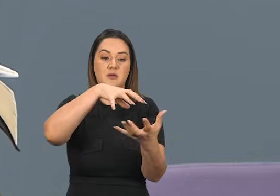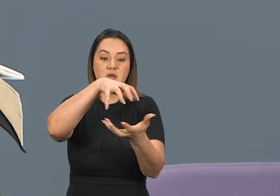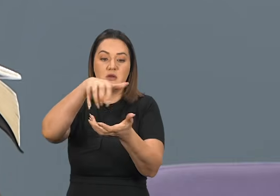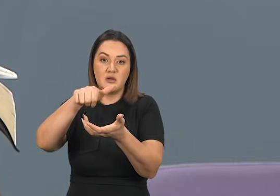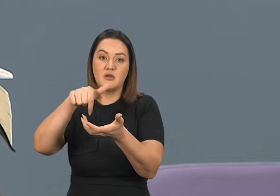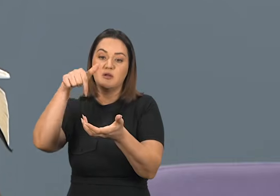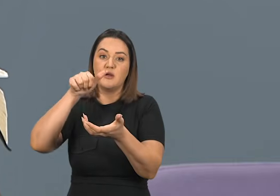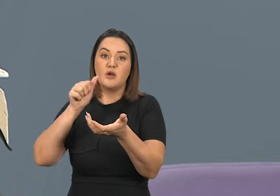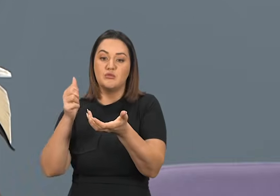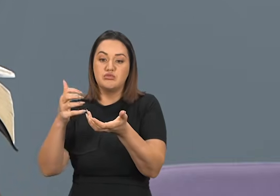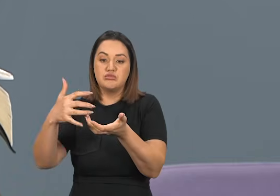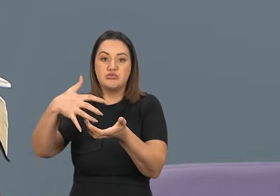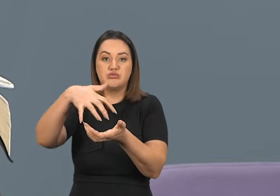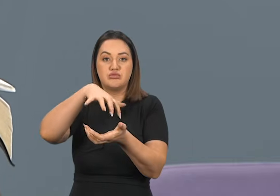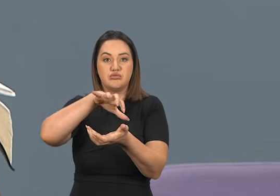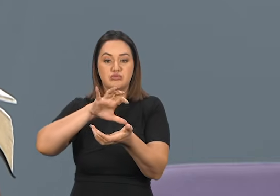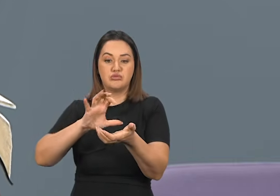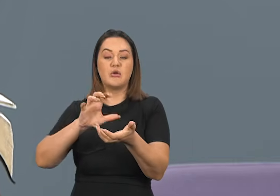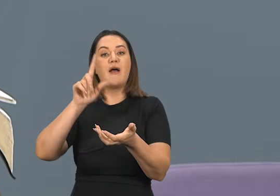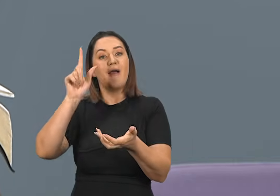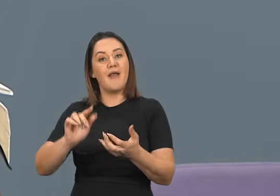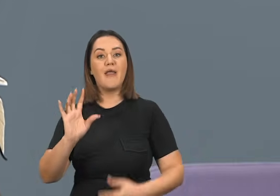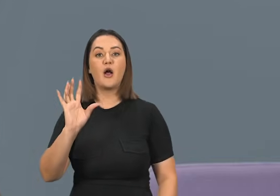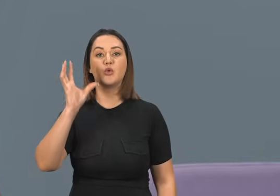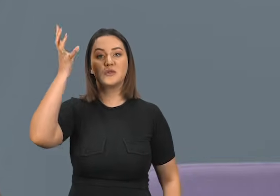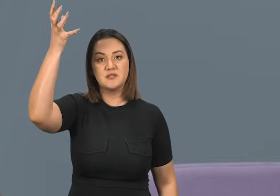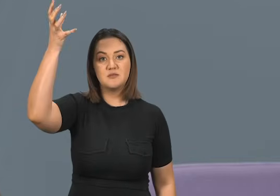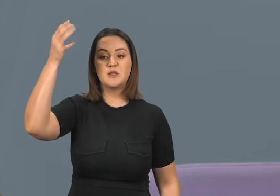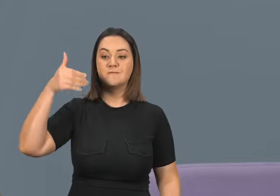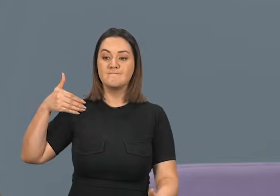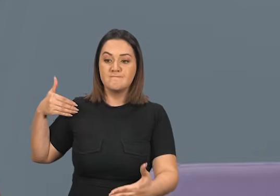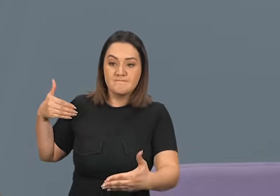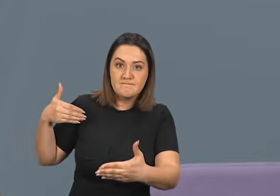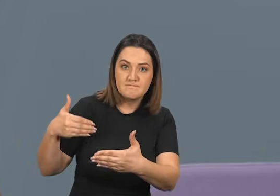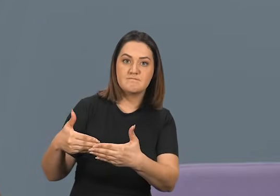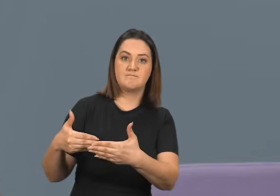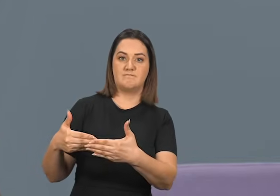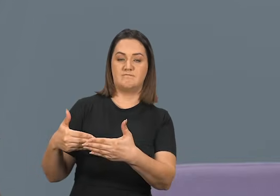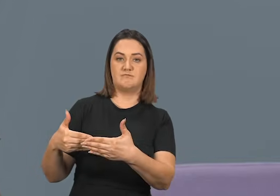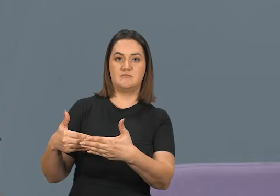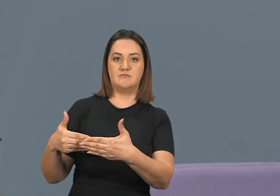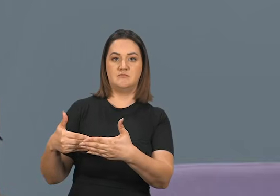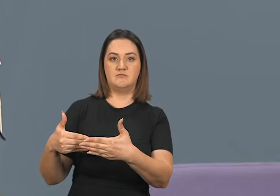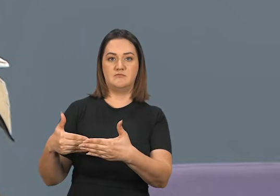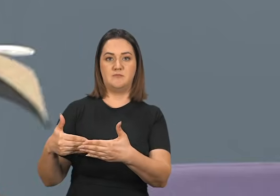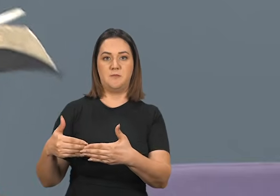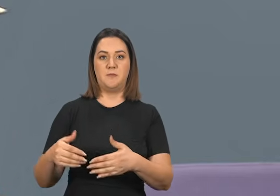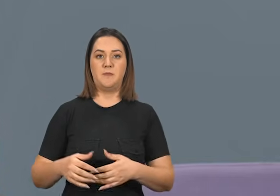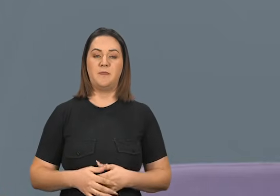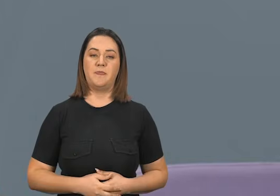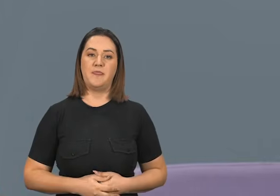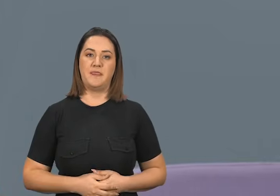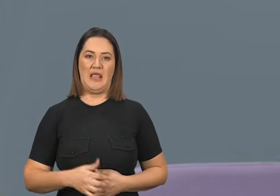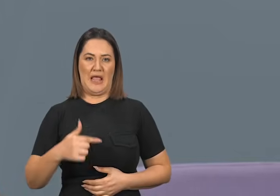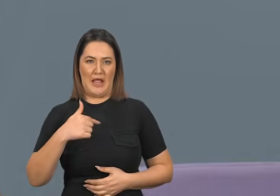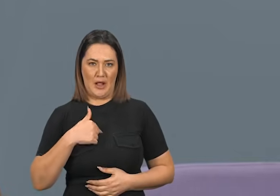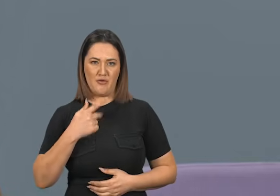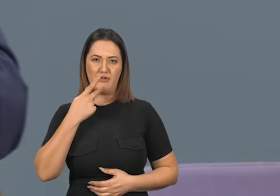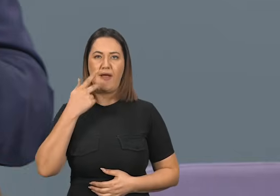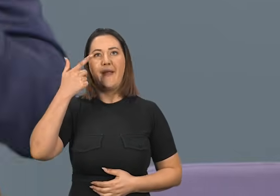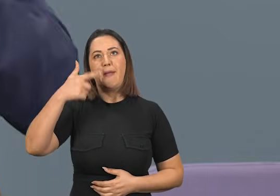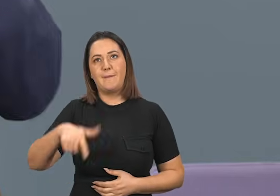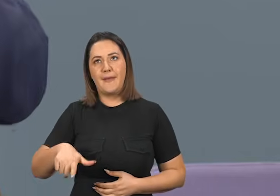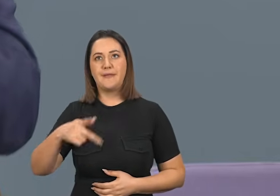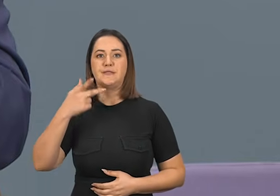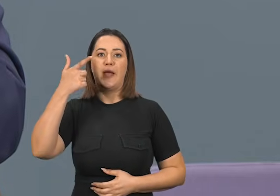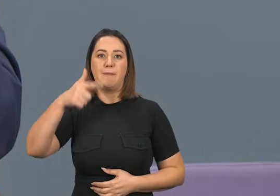pandemia, como sendo parte dos eventos finais. Gente, eu não vou aqui